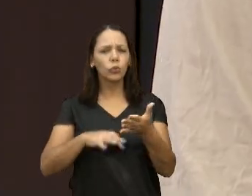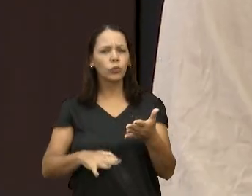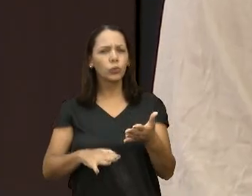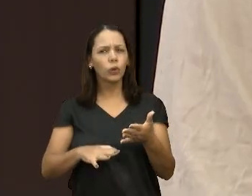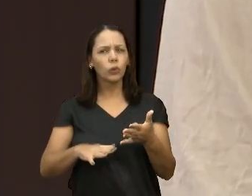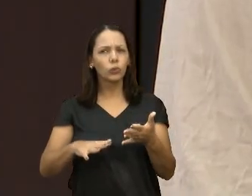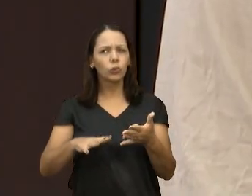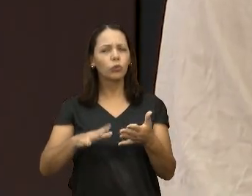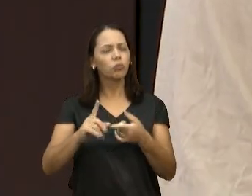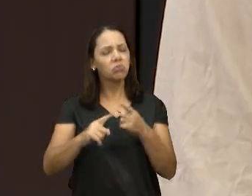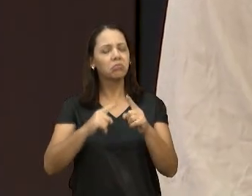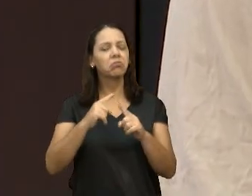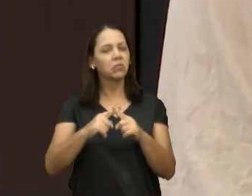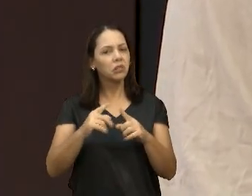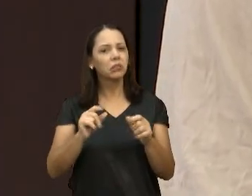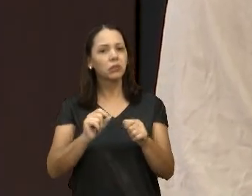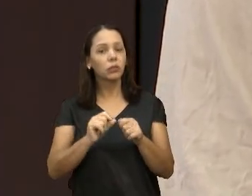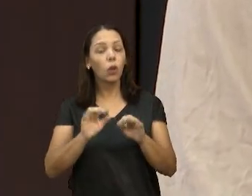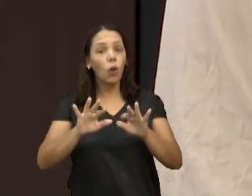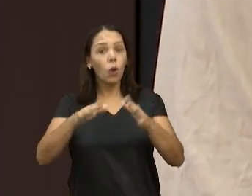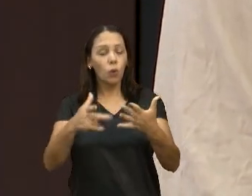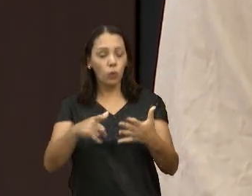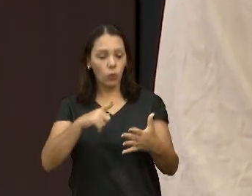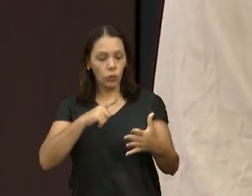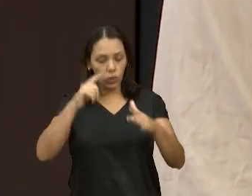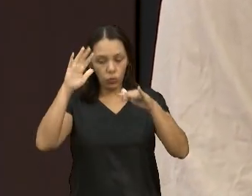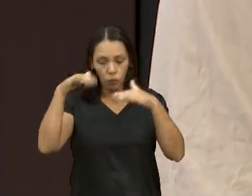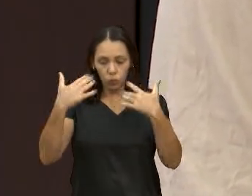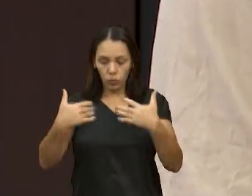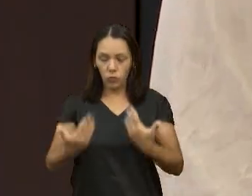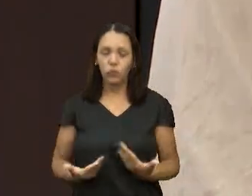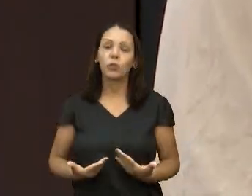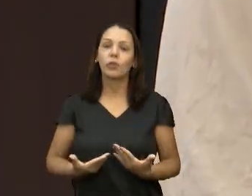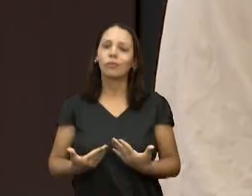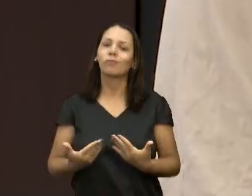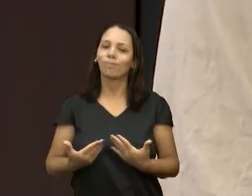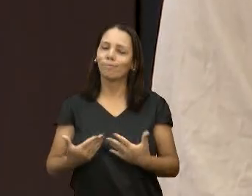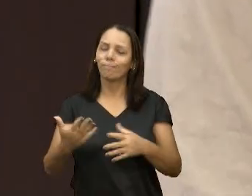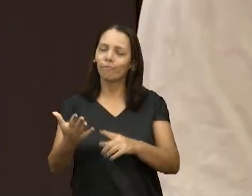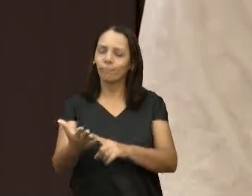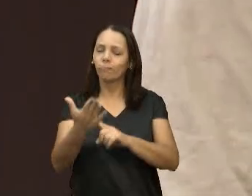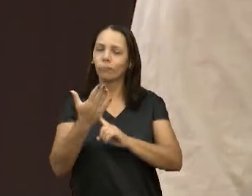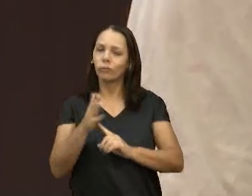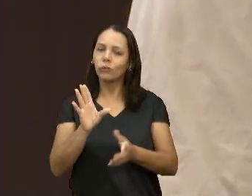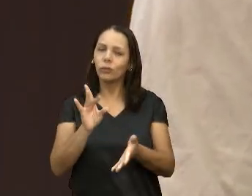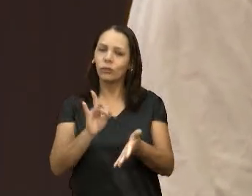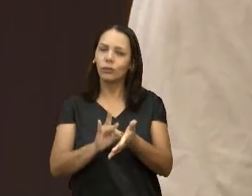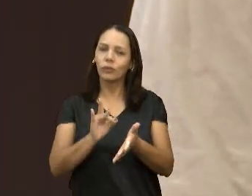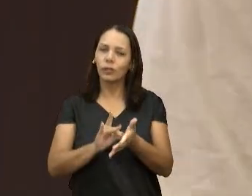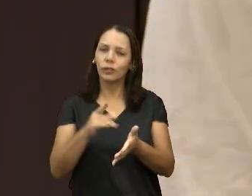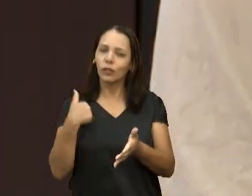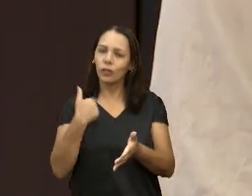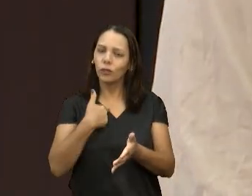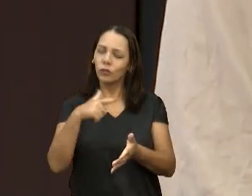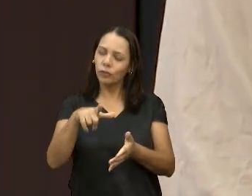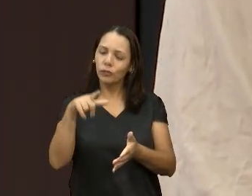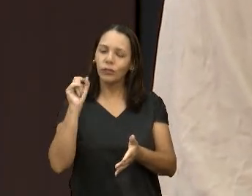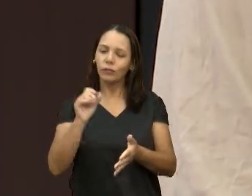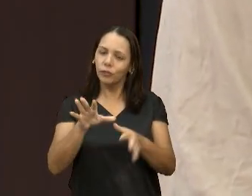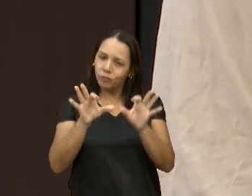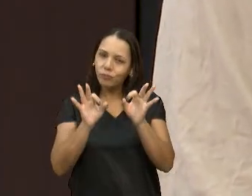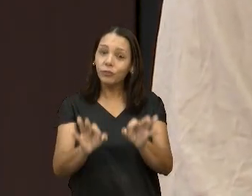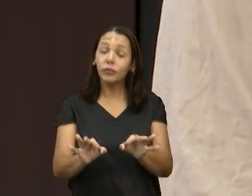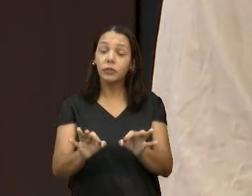tem um reconhecimento, diz para a gente que a gente trilhou o caminho certo, né? Então,